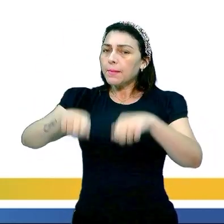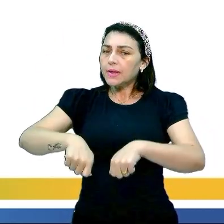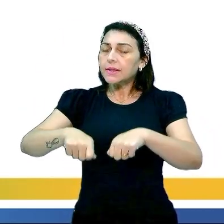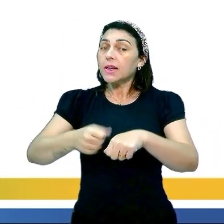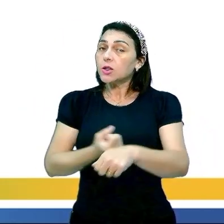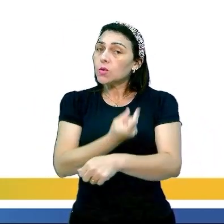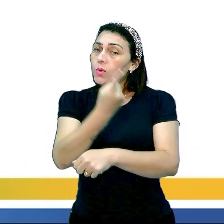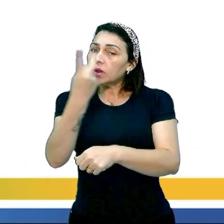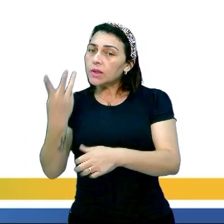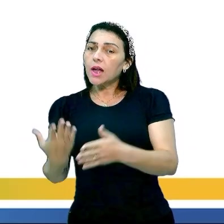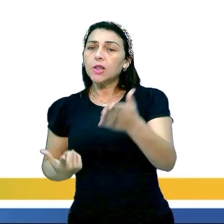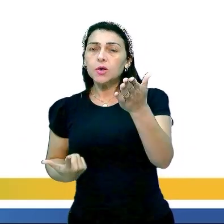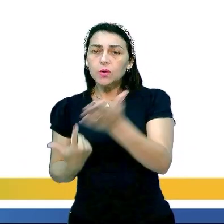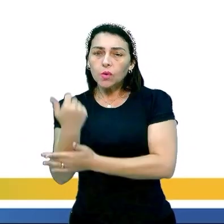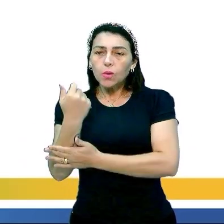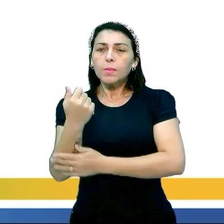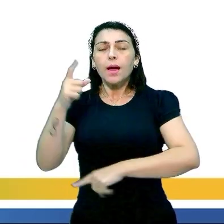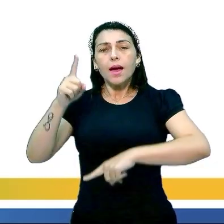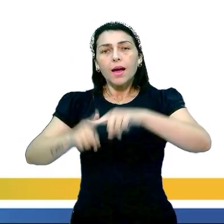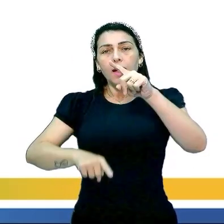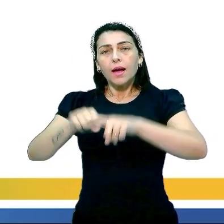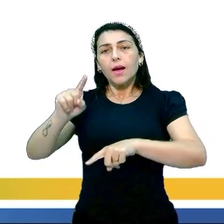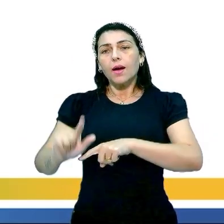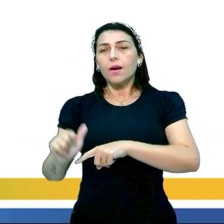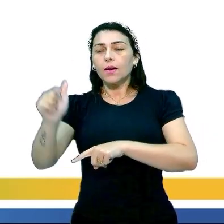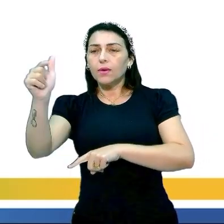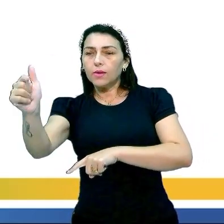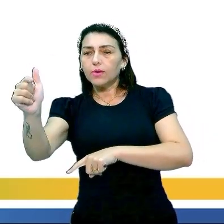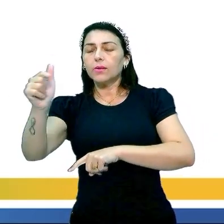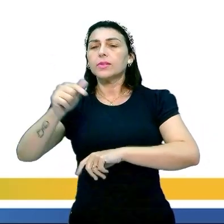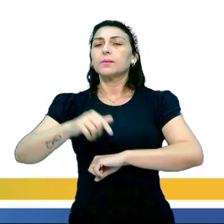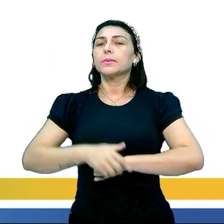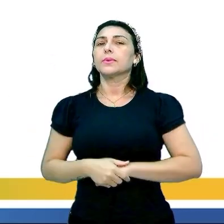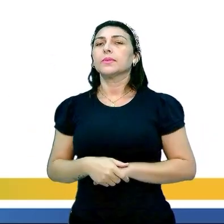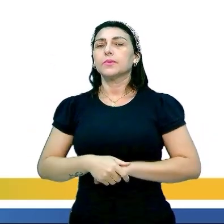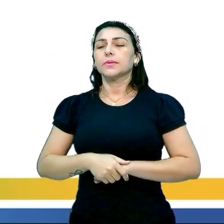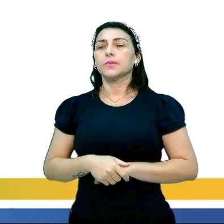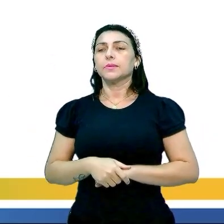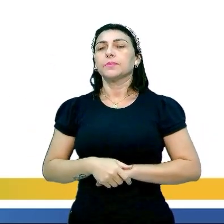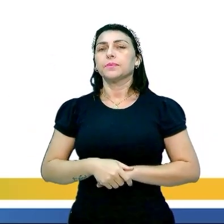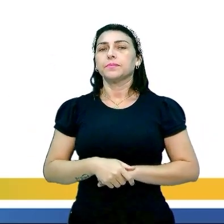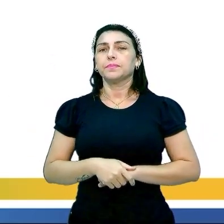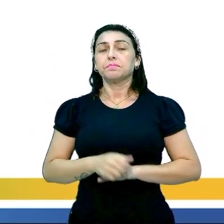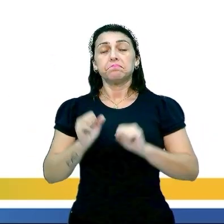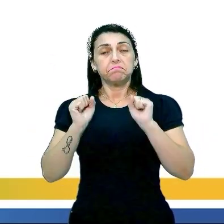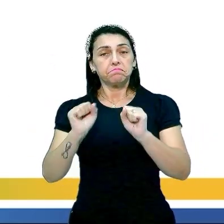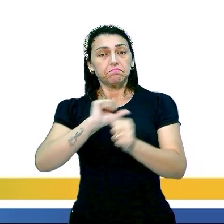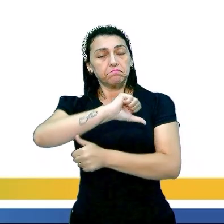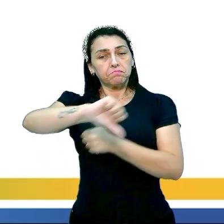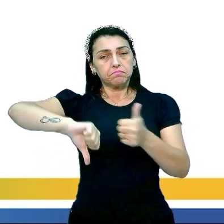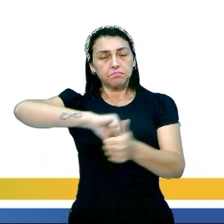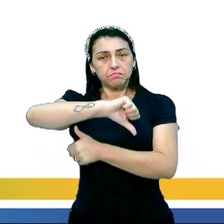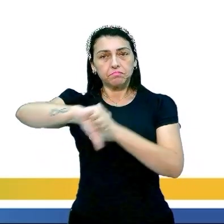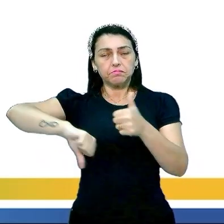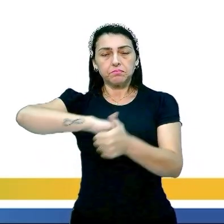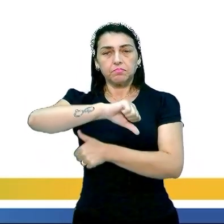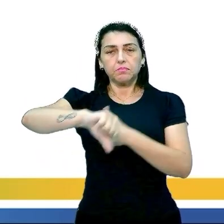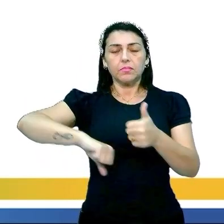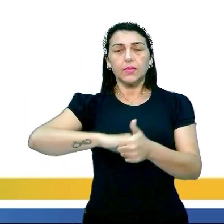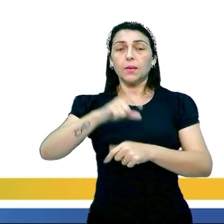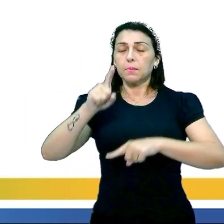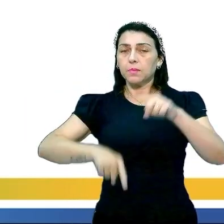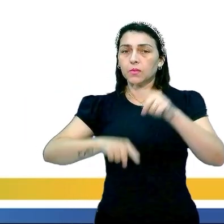é a quantidade, a capacidade de comprar outras mercadorias. Então eu posso trocar